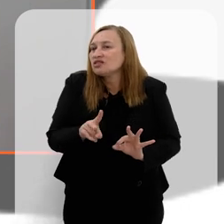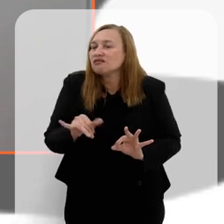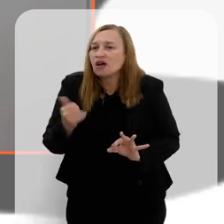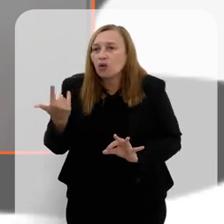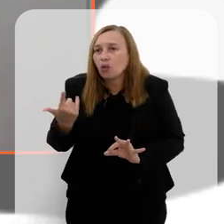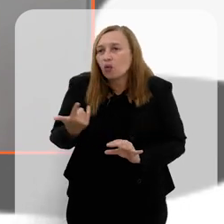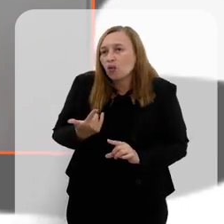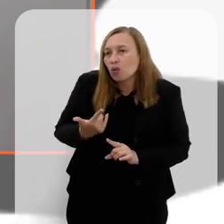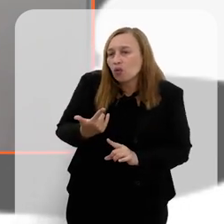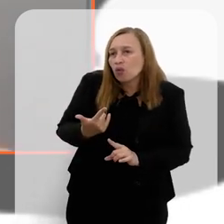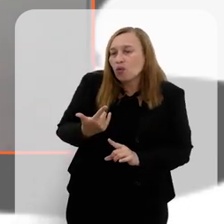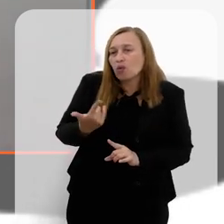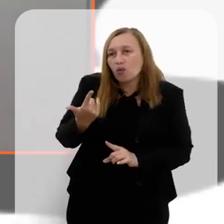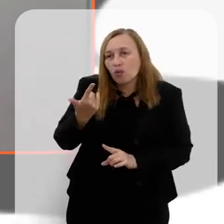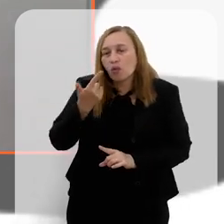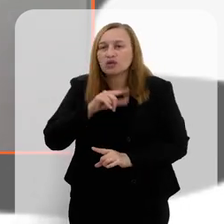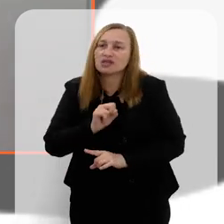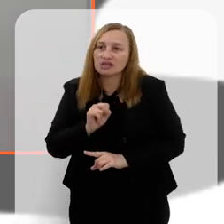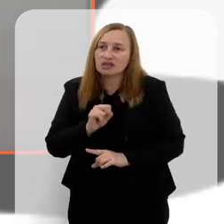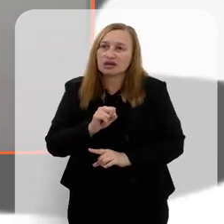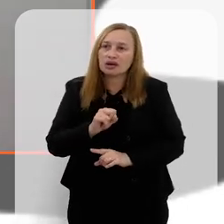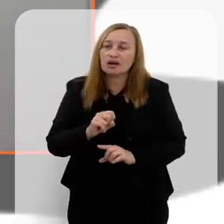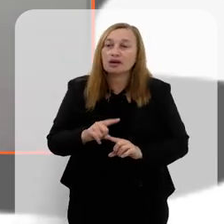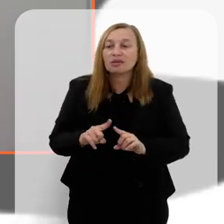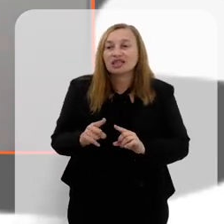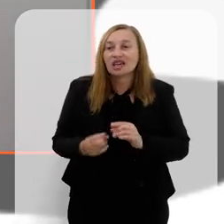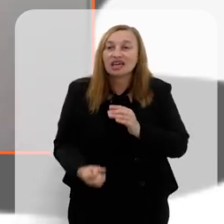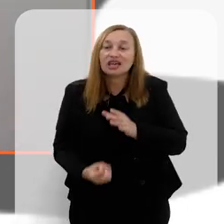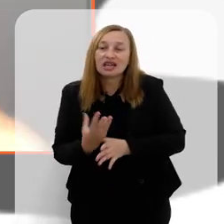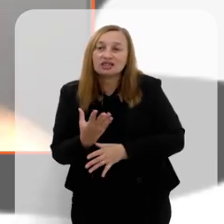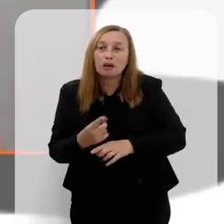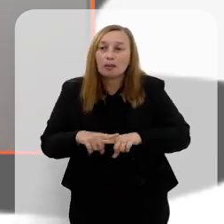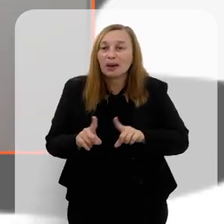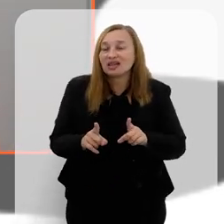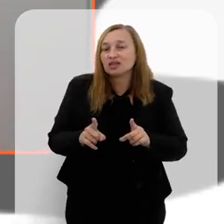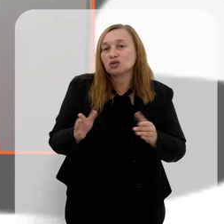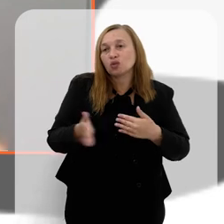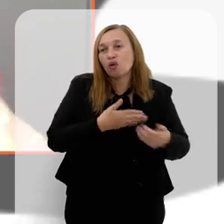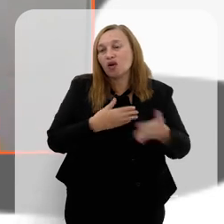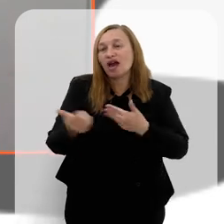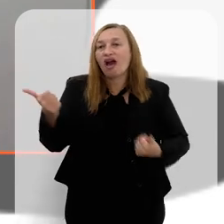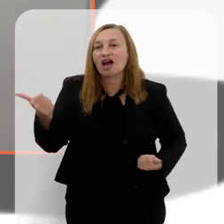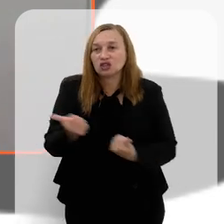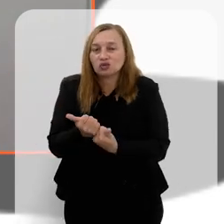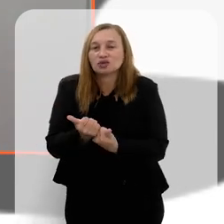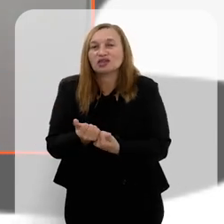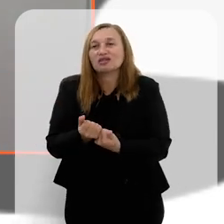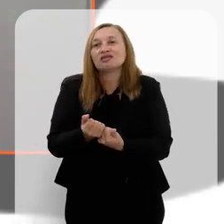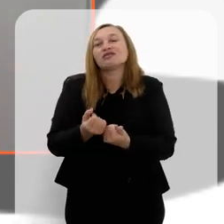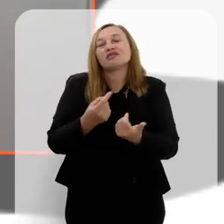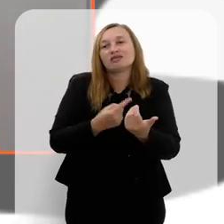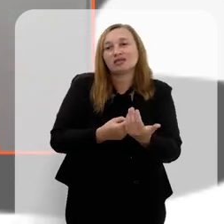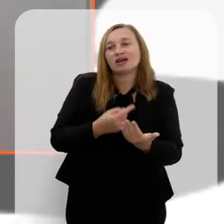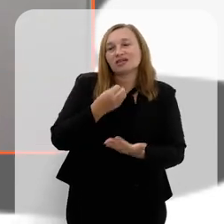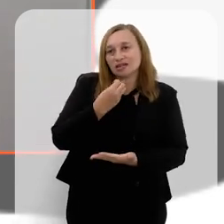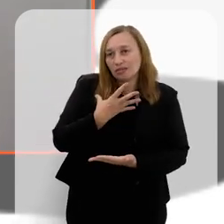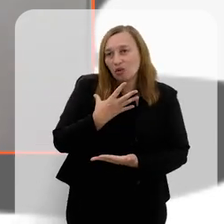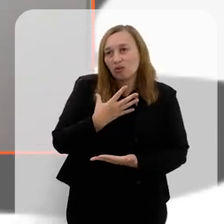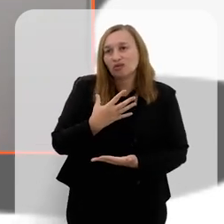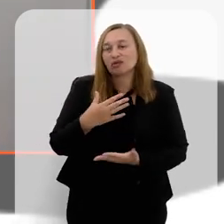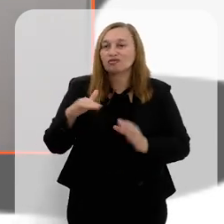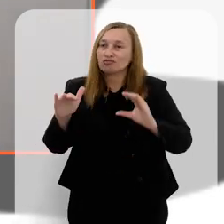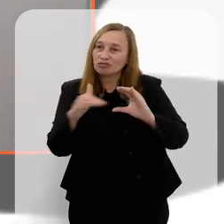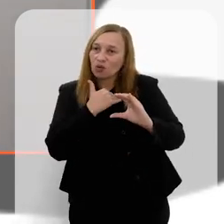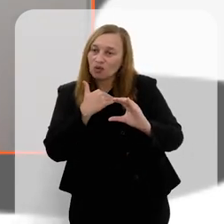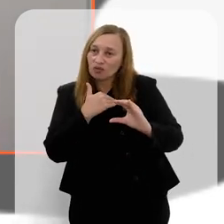assim, vai funcionar assim, isso está em construção, mas qualquer ajuda vai agregar, tá? Então pode